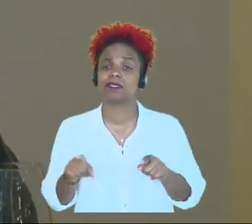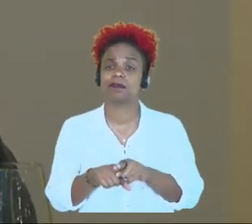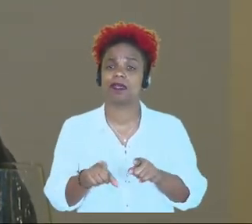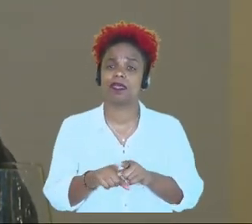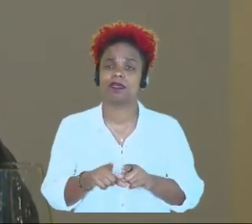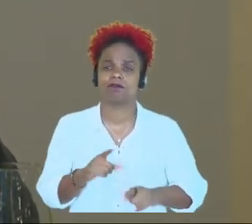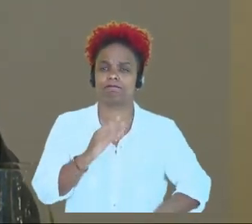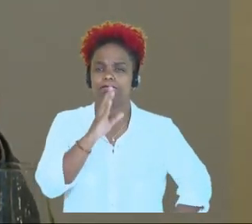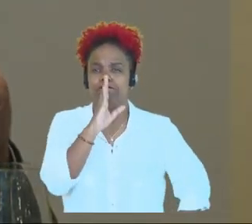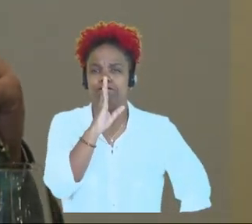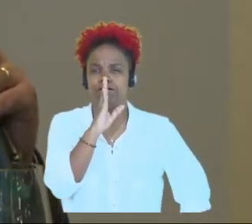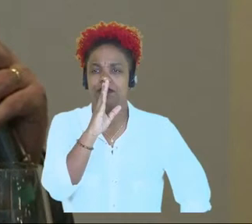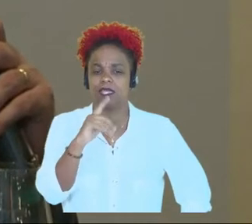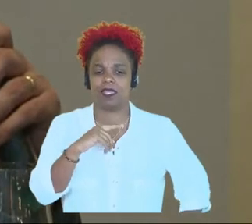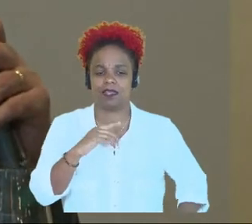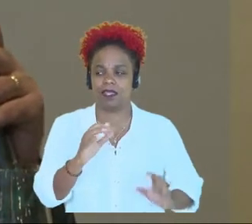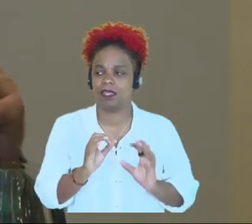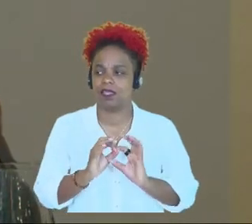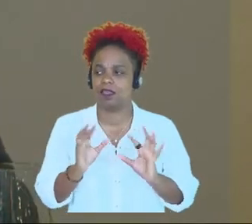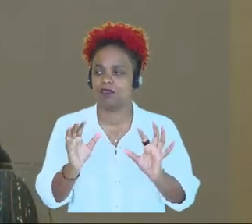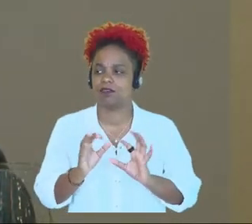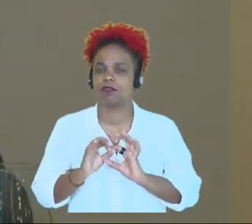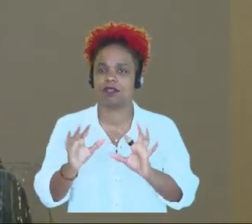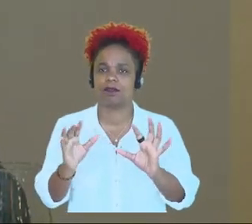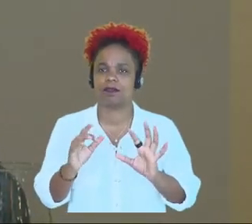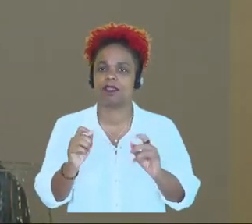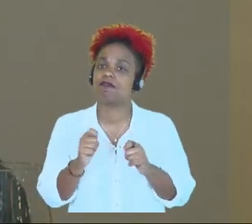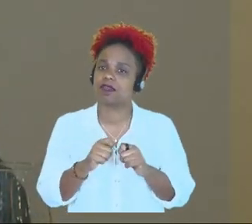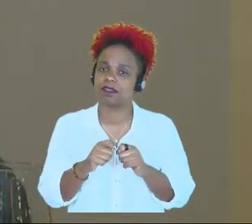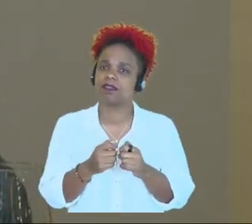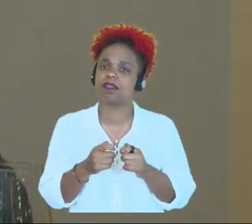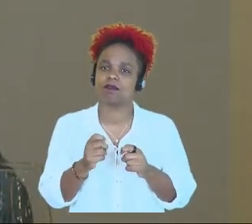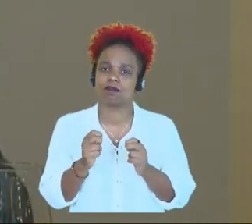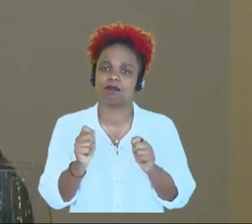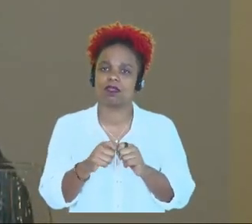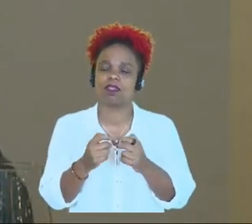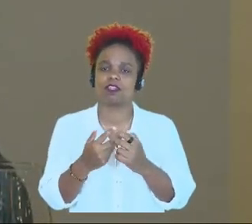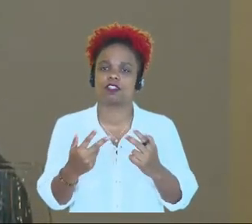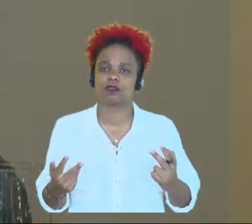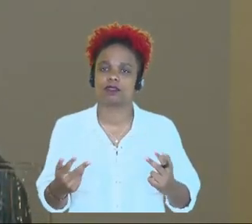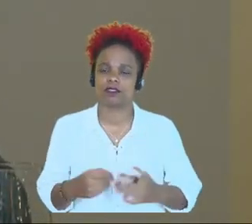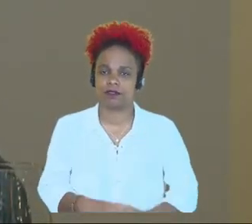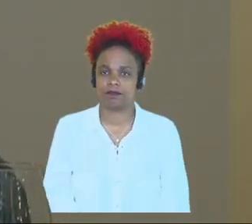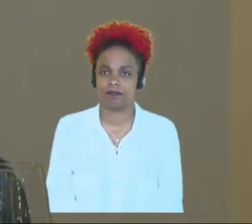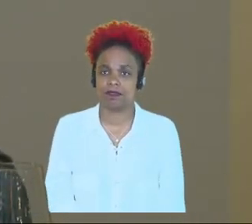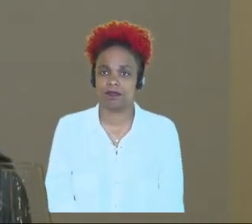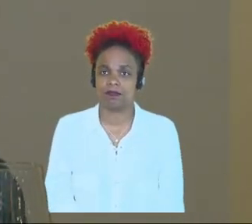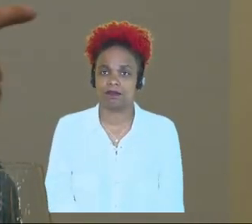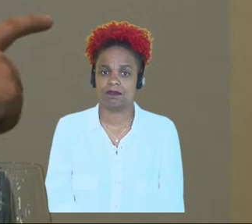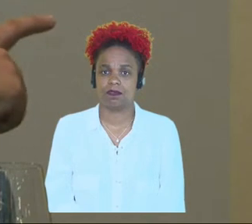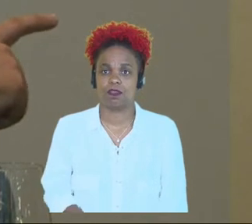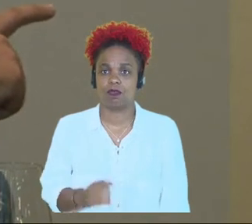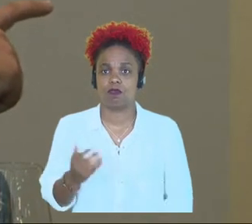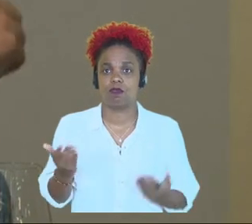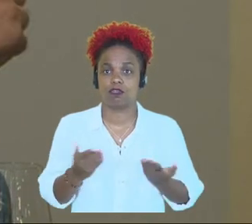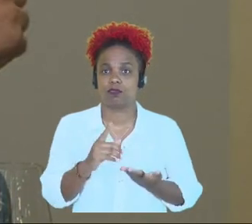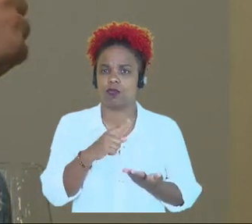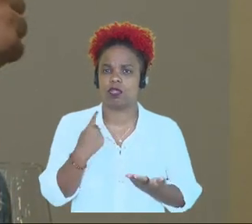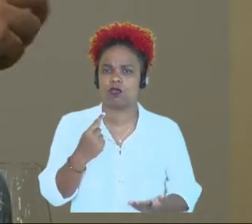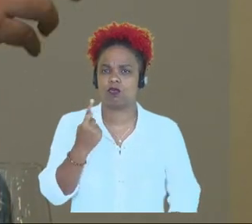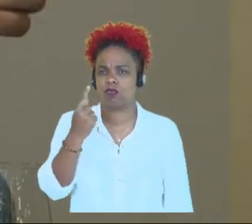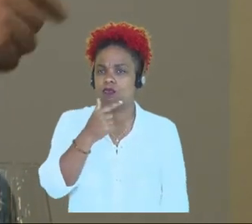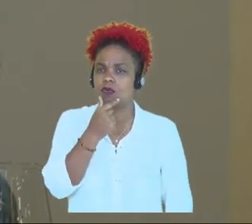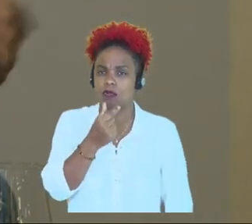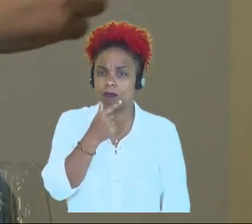no silêncio, ele autoriza as pessoas a fazerem o que elas estão fazendo. E se alguém fizer alguma coisa, hoje morreu um sujeito, acho que no